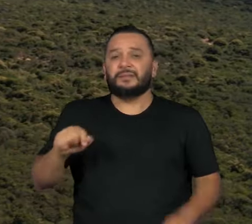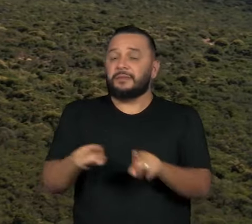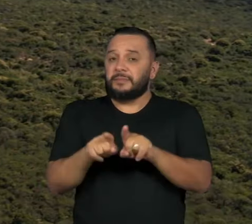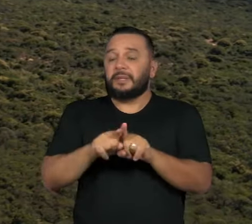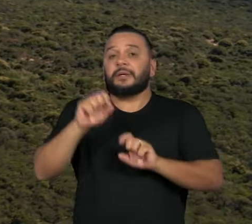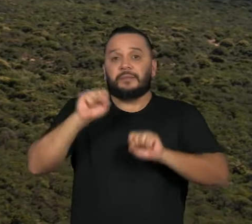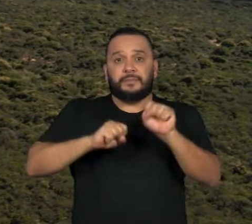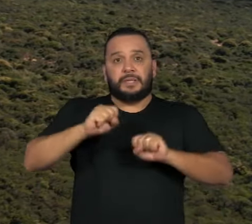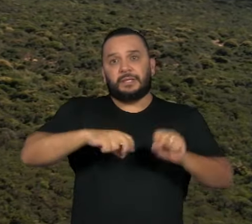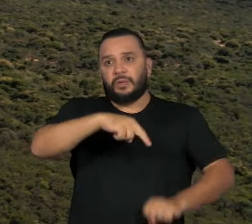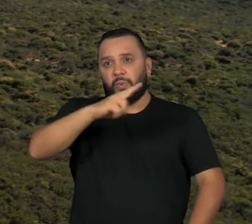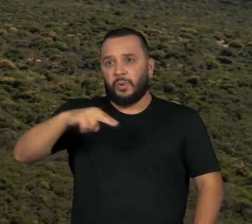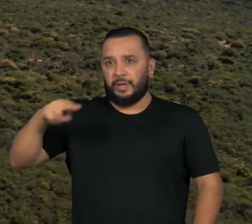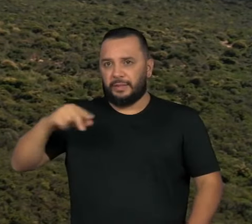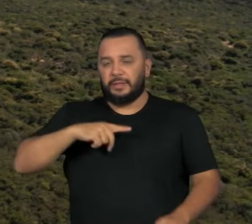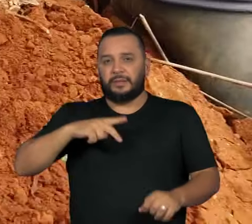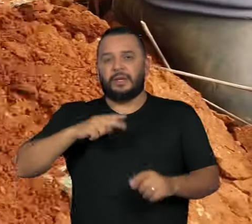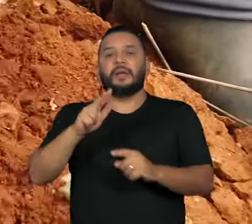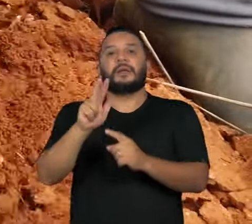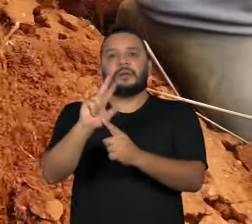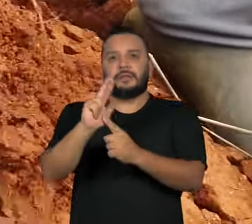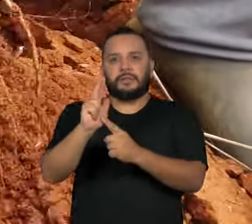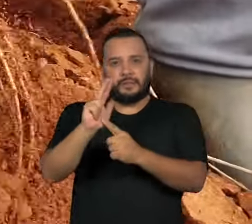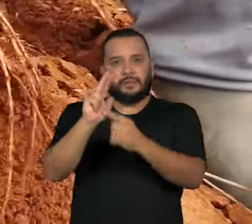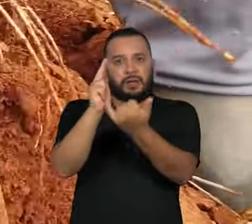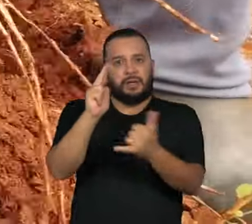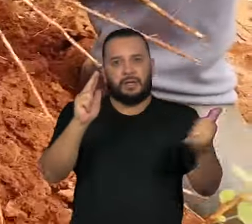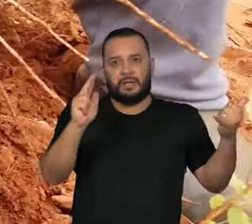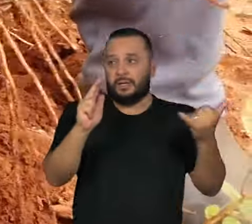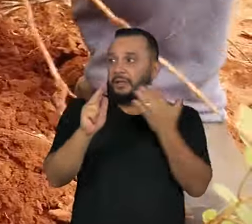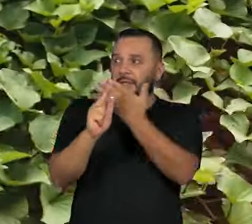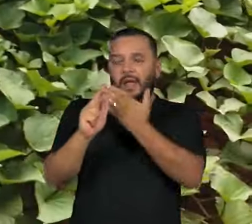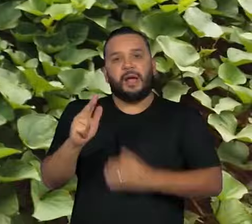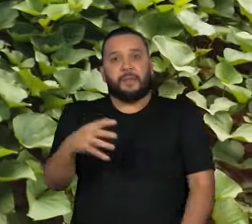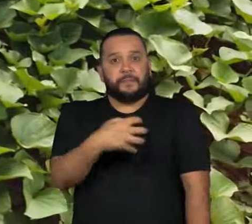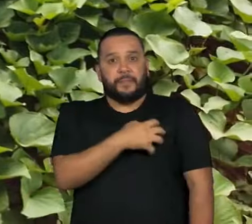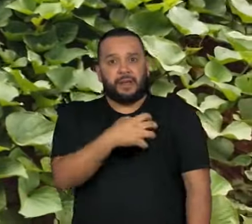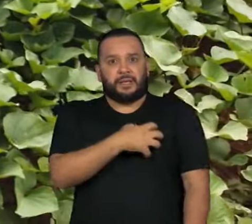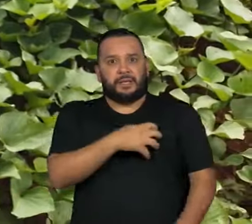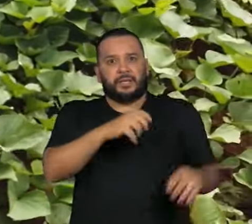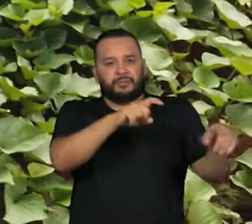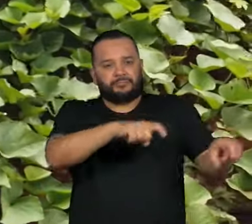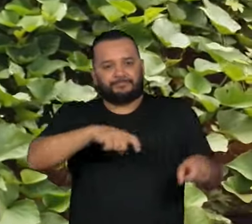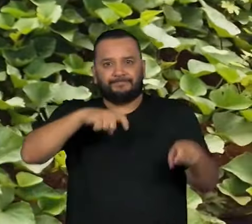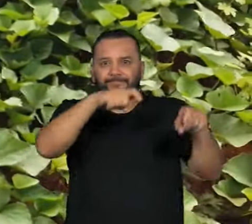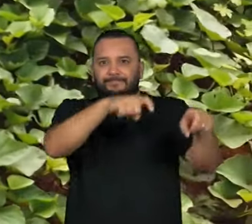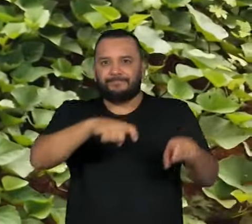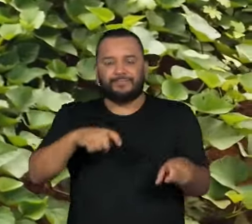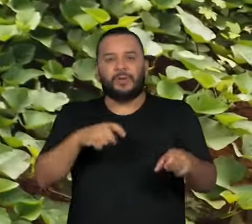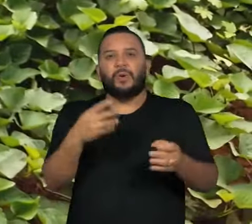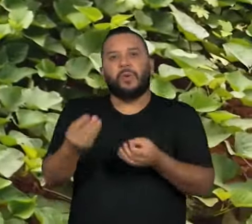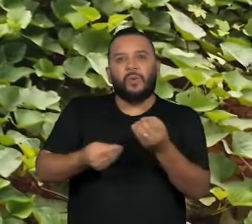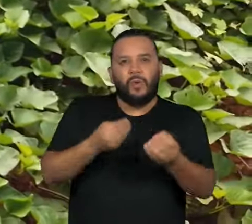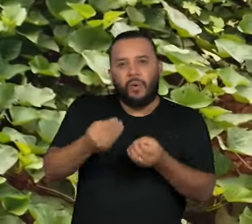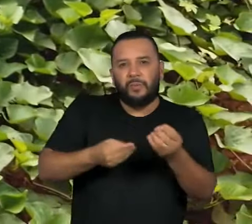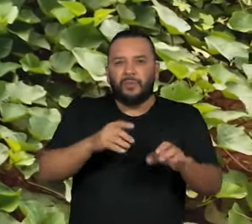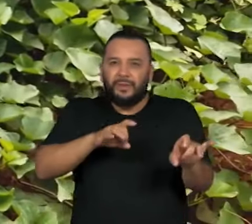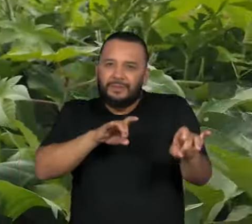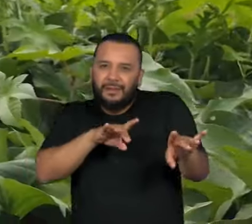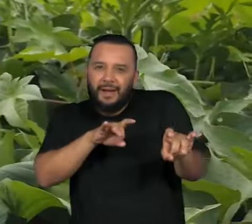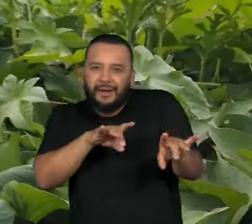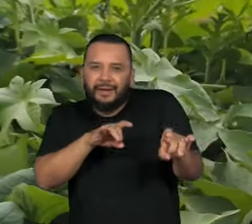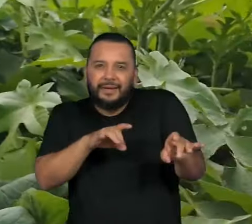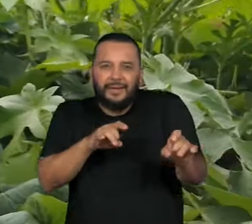a energia eólica para o sertão da Bahia e oferece para os produtores oficinas sobre técnicas avançadas